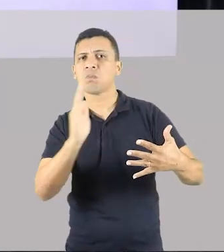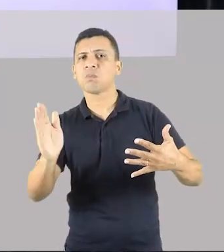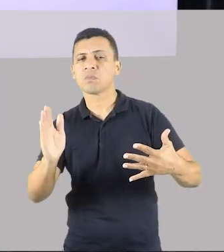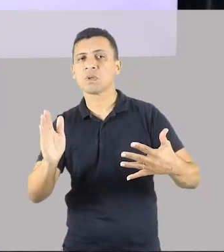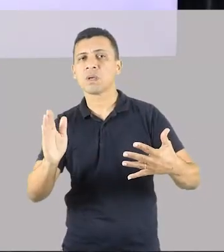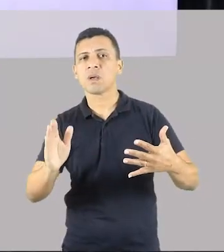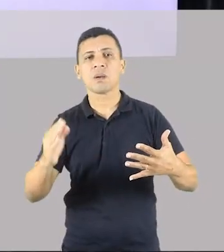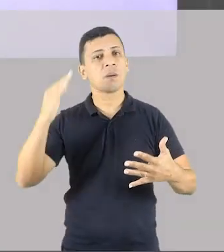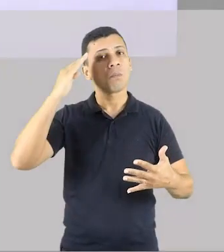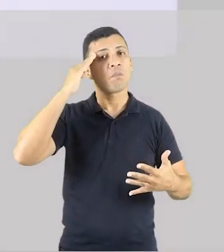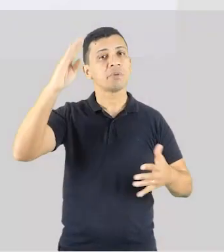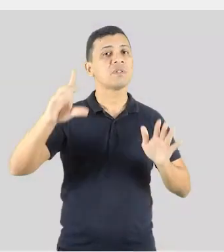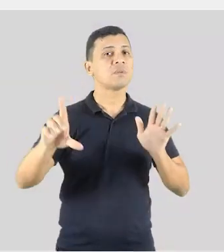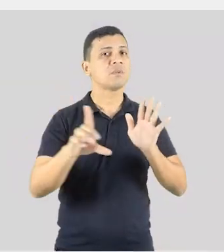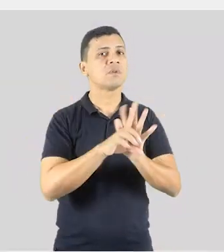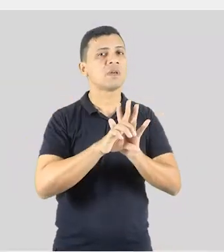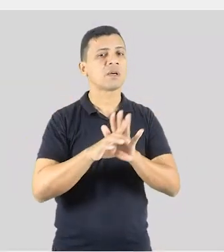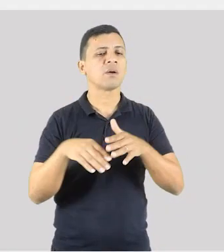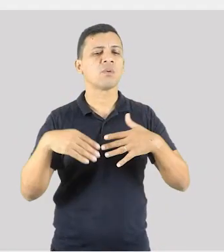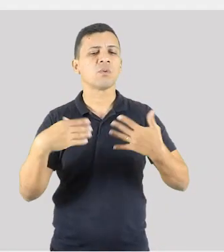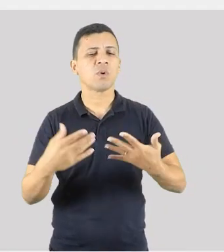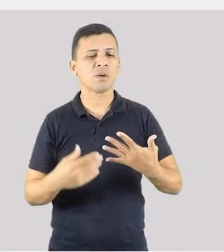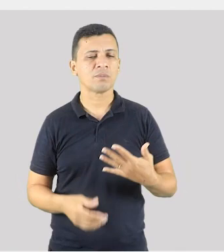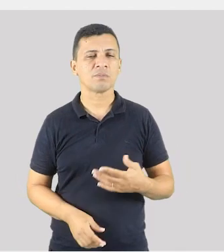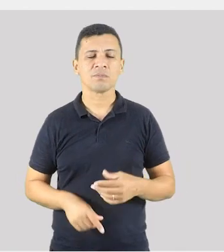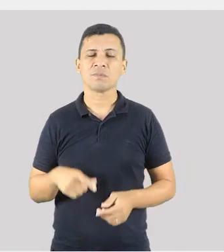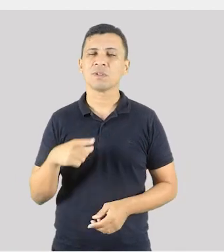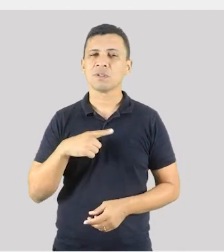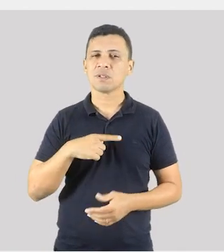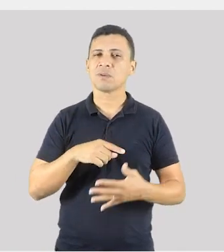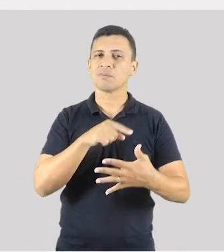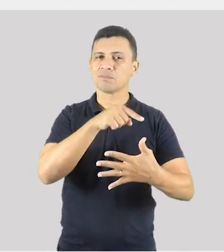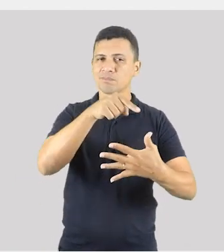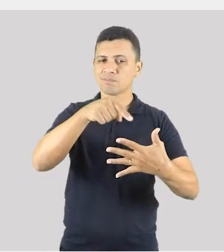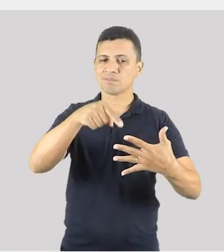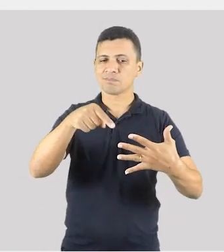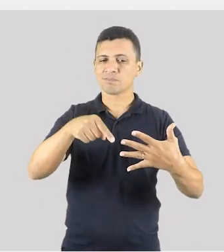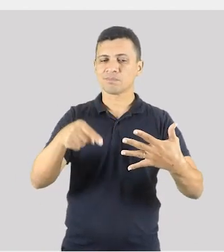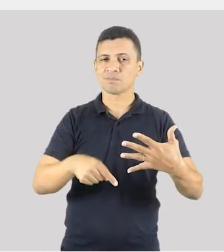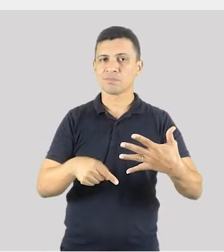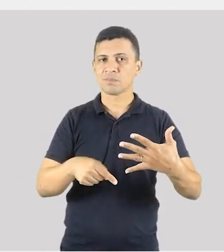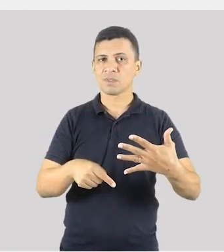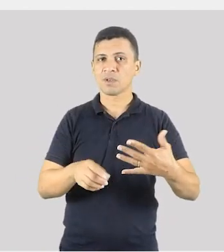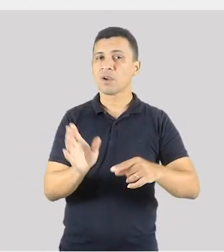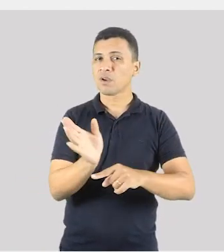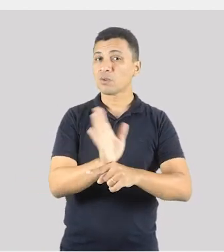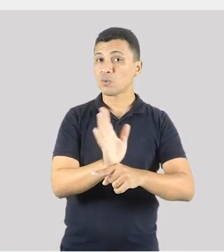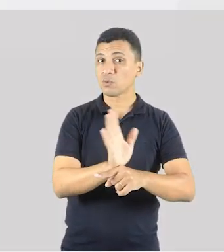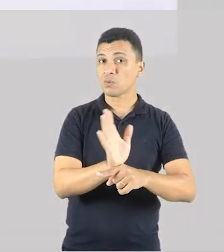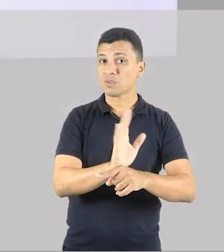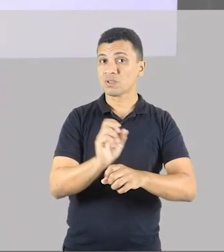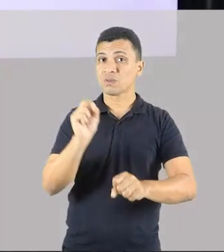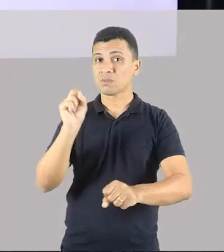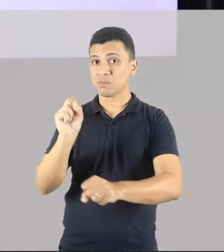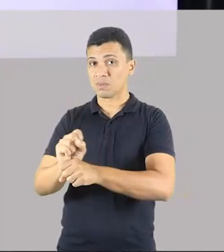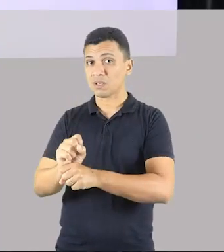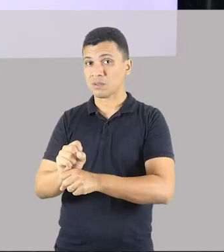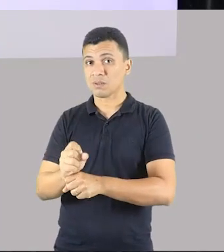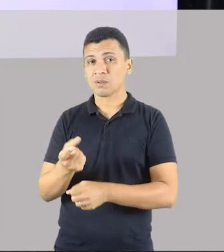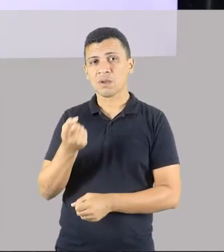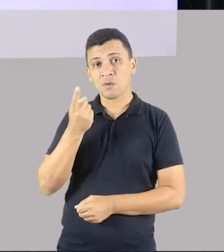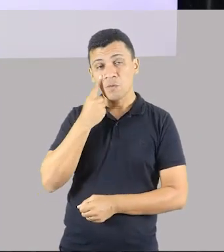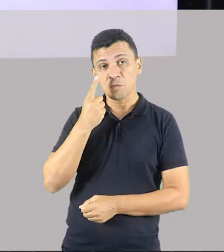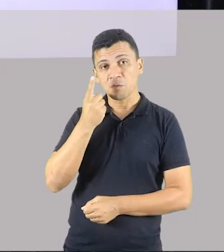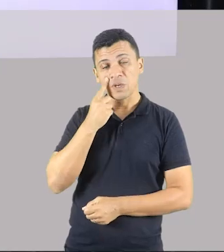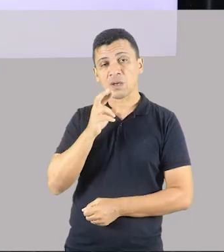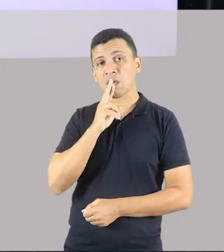princípios legais denominados, e eu tenho aqui algumas opções, essa hora de dar um pause no seu vídeo, de pausar e conseguir ver se você